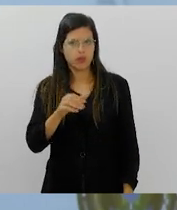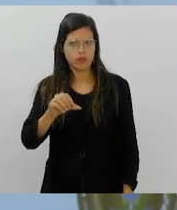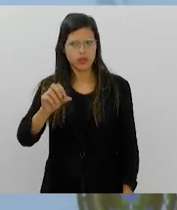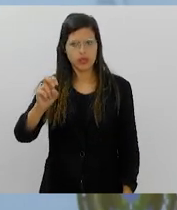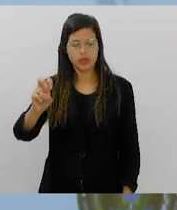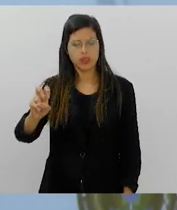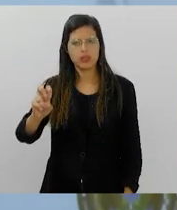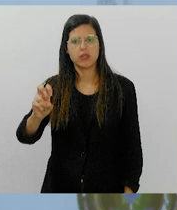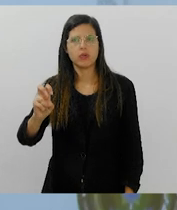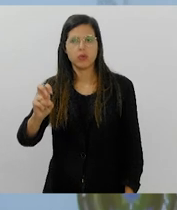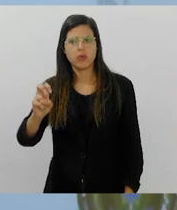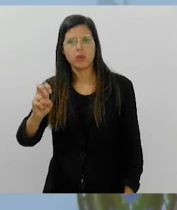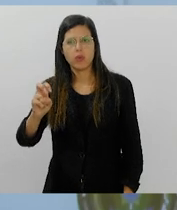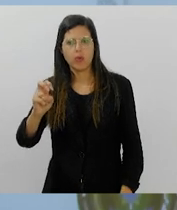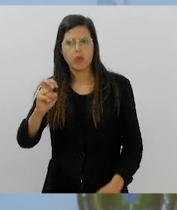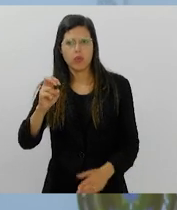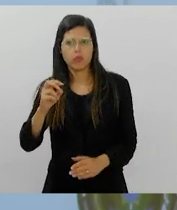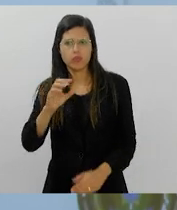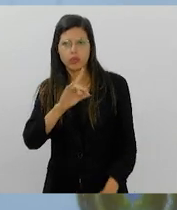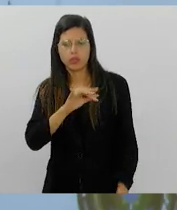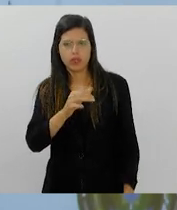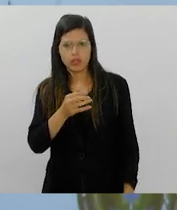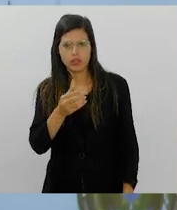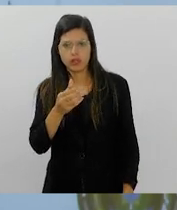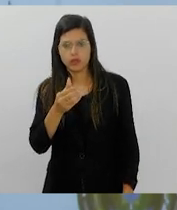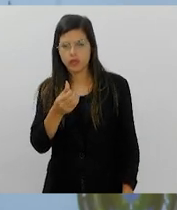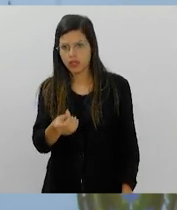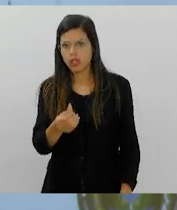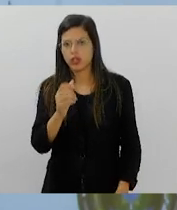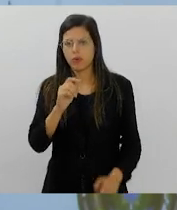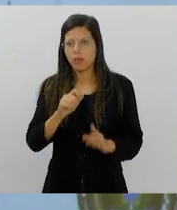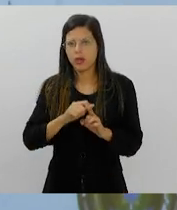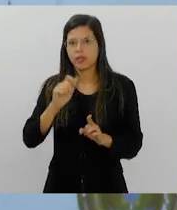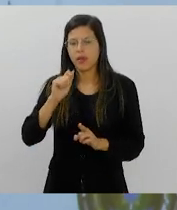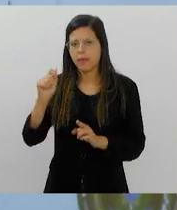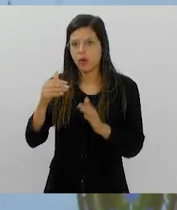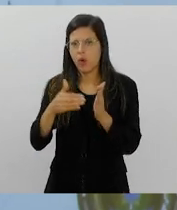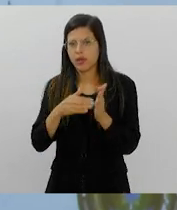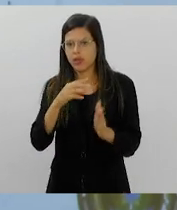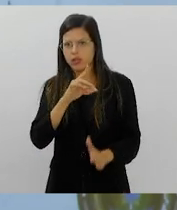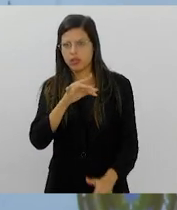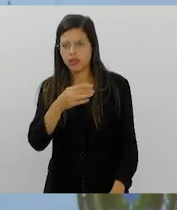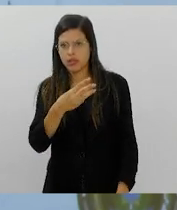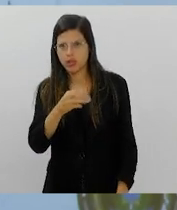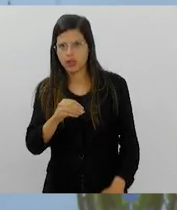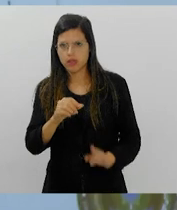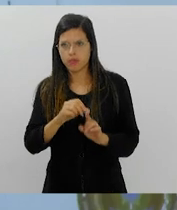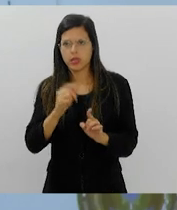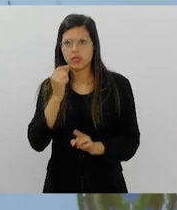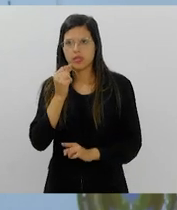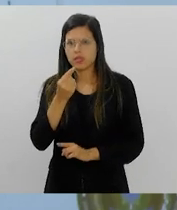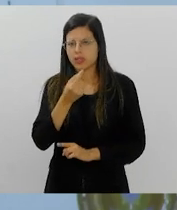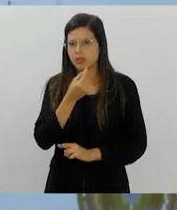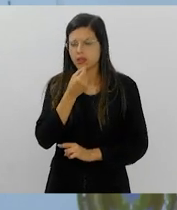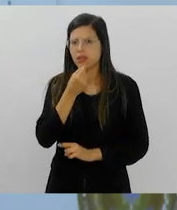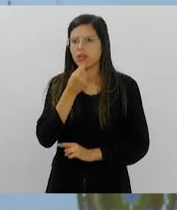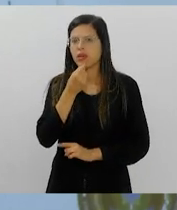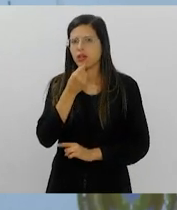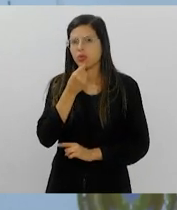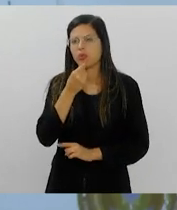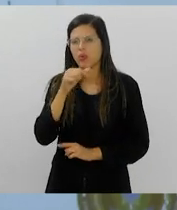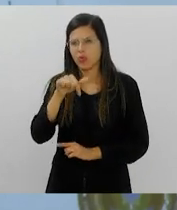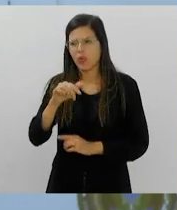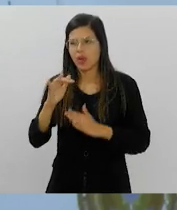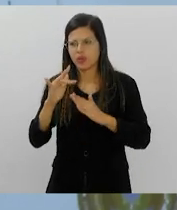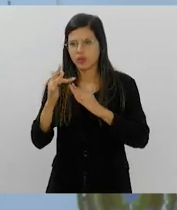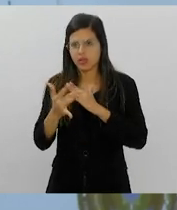11.495 que recebemos do dia 6 de abril até o dia 30 de setembro, a rede social Twitter, ou X, foi a que